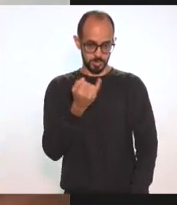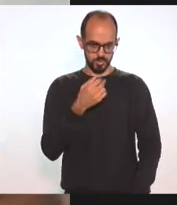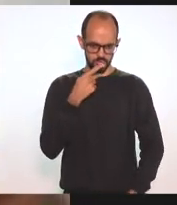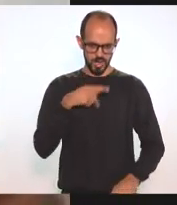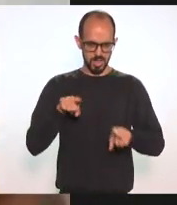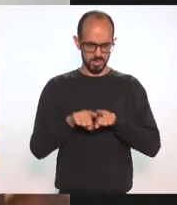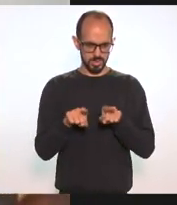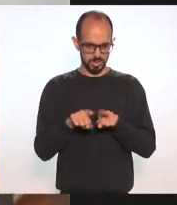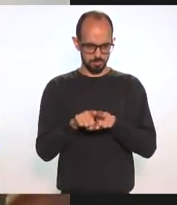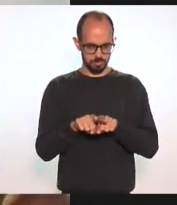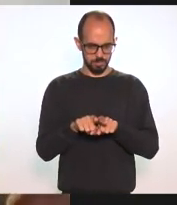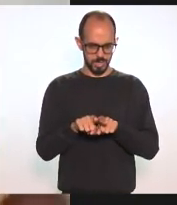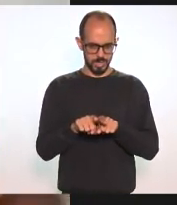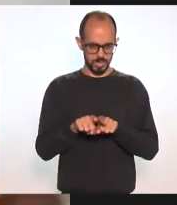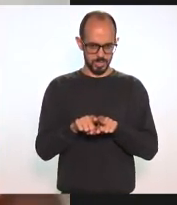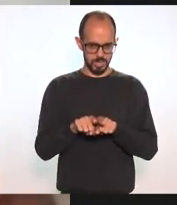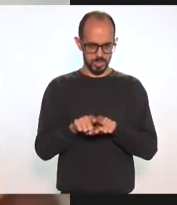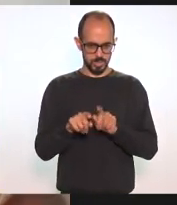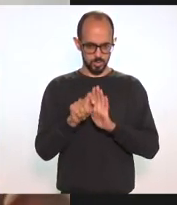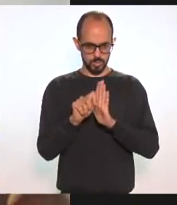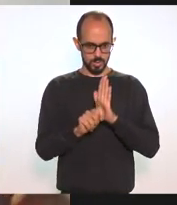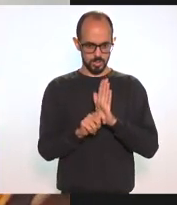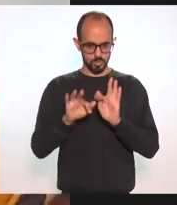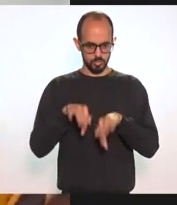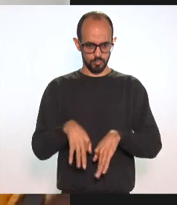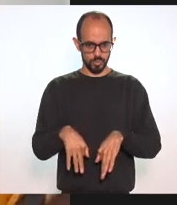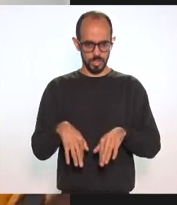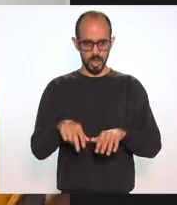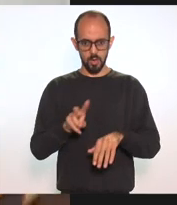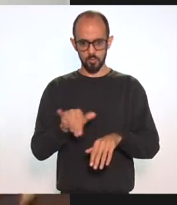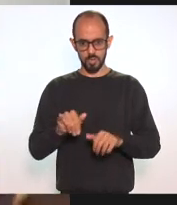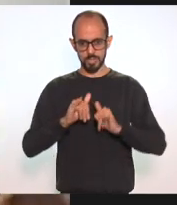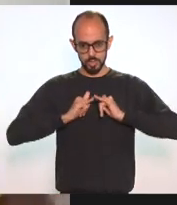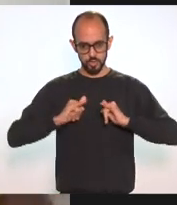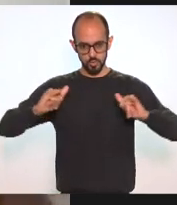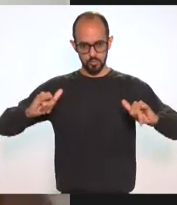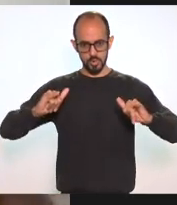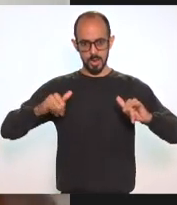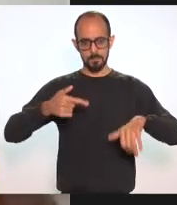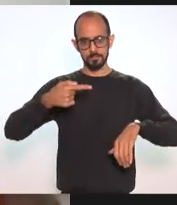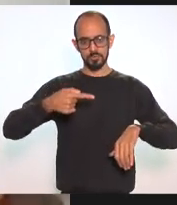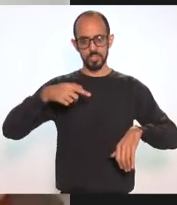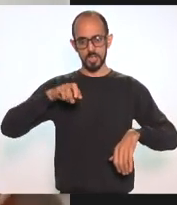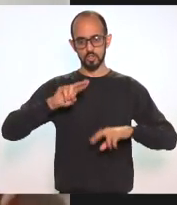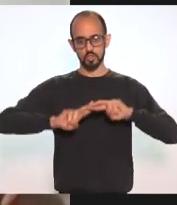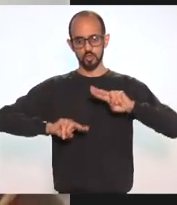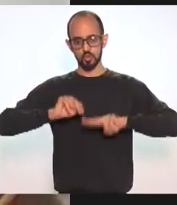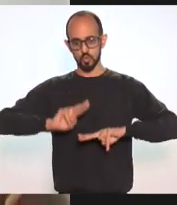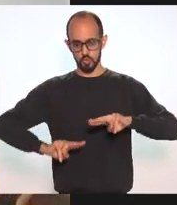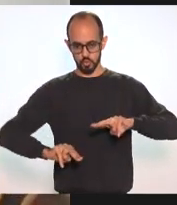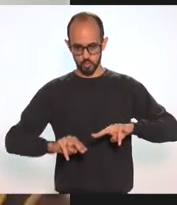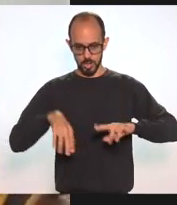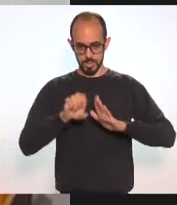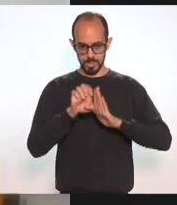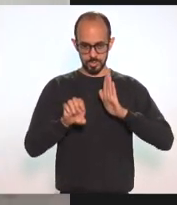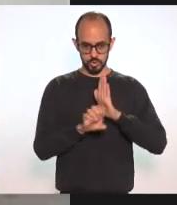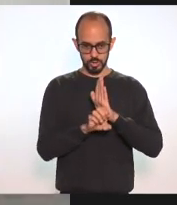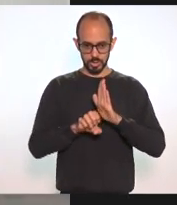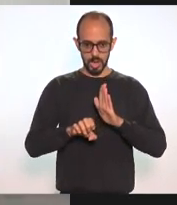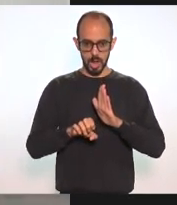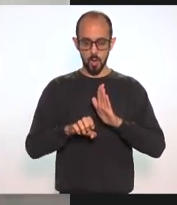resultado final do apoio aos projetos vão ser divulgados no dia 7 de junho. Esse edital da Fiocruz só